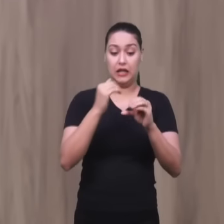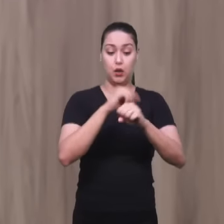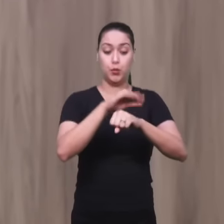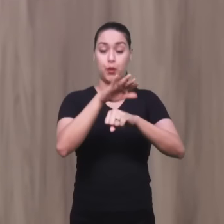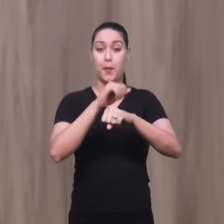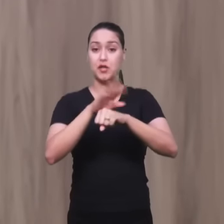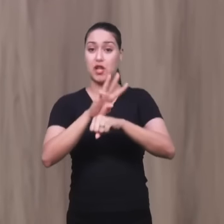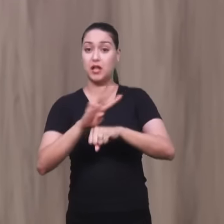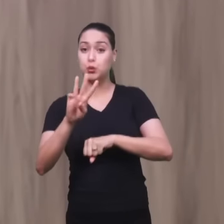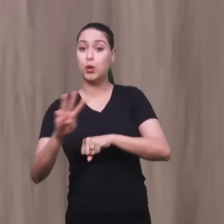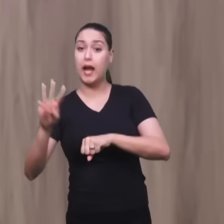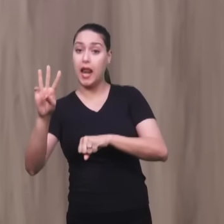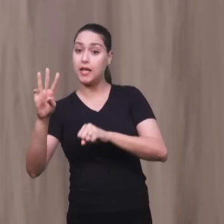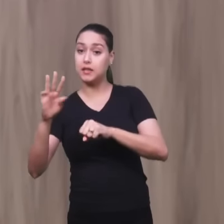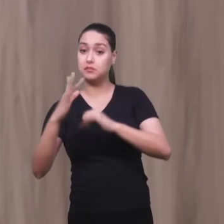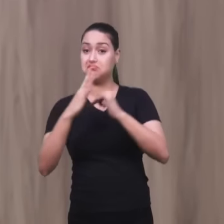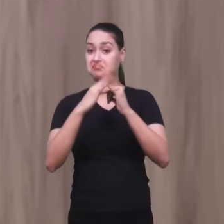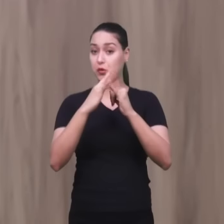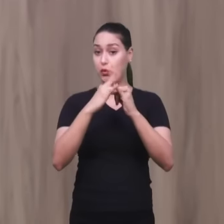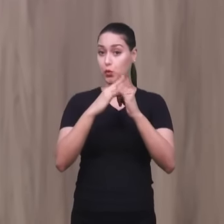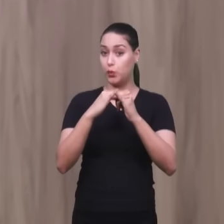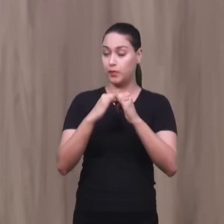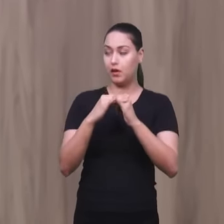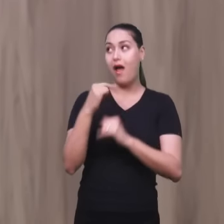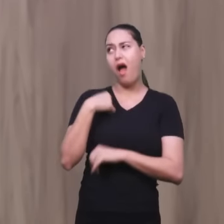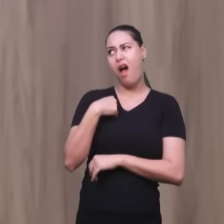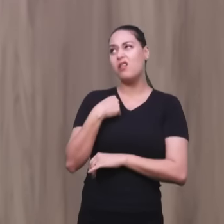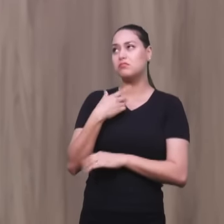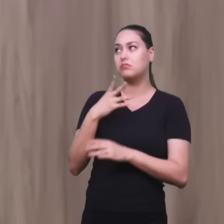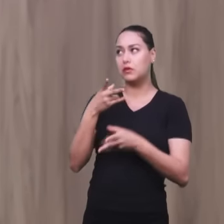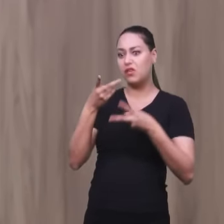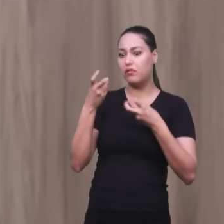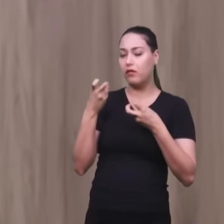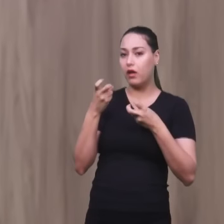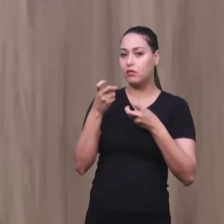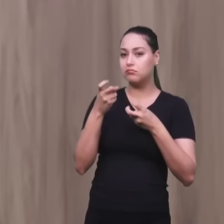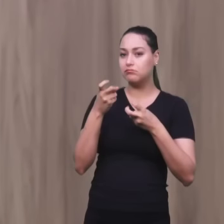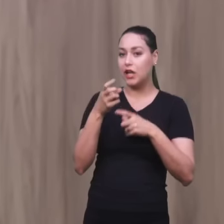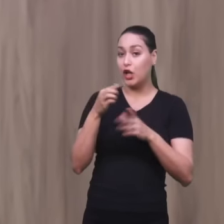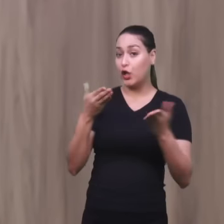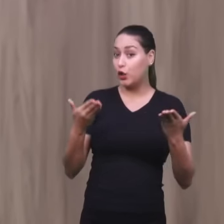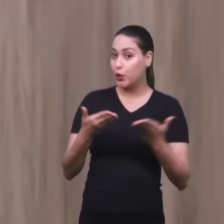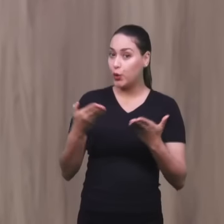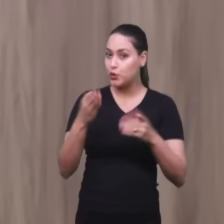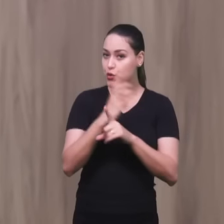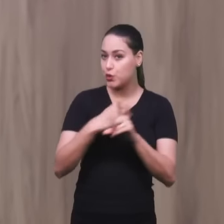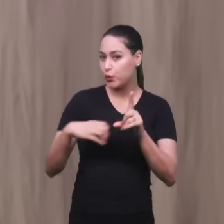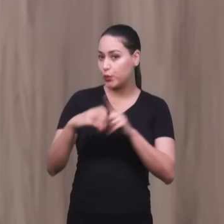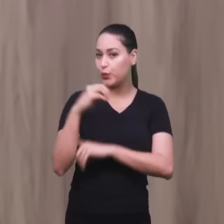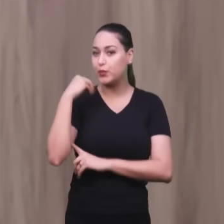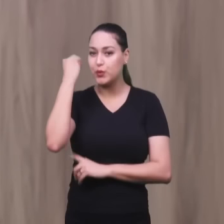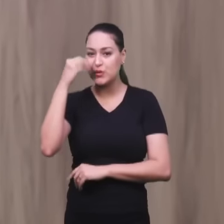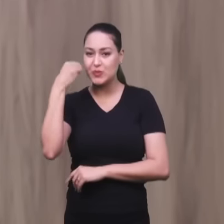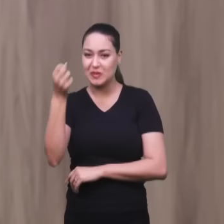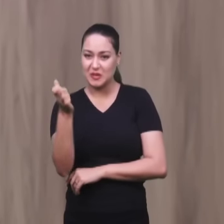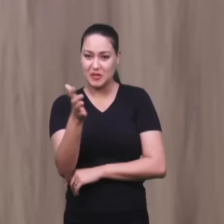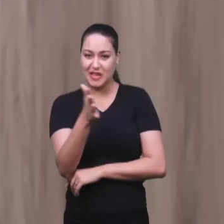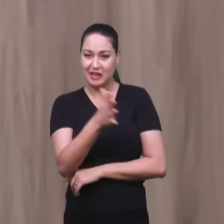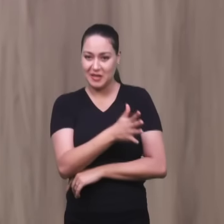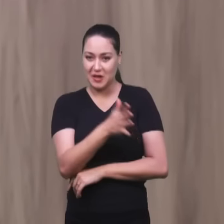assistir Nesse culto Ele terá A experiência nova E vai procurar Uma das nossas igrejas